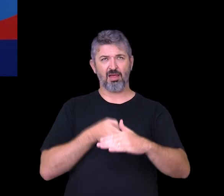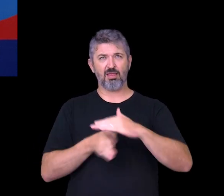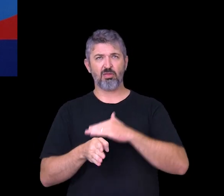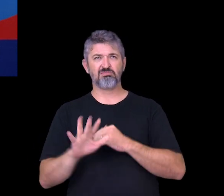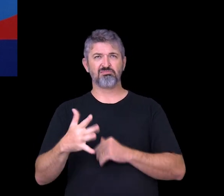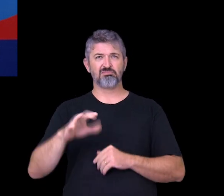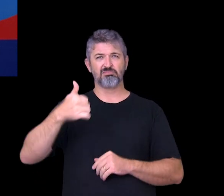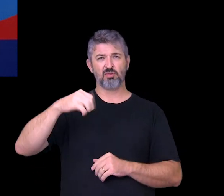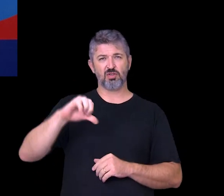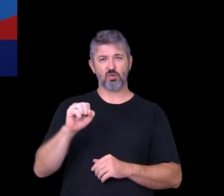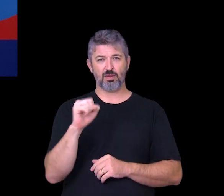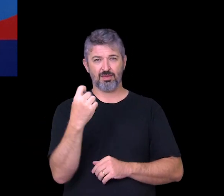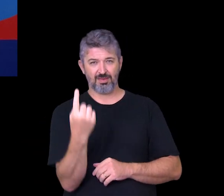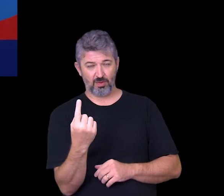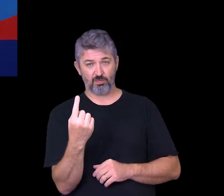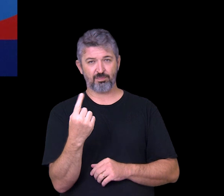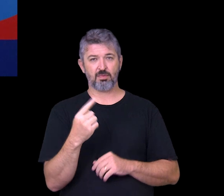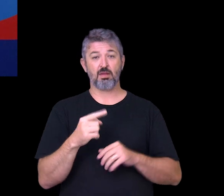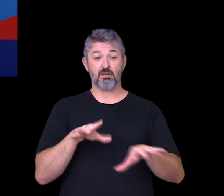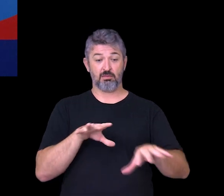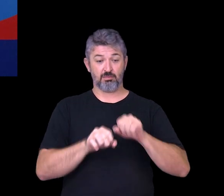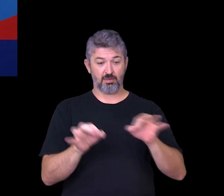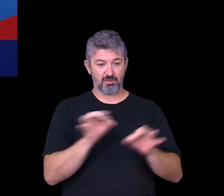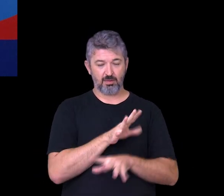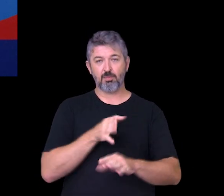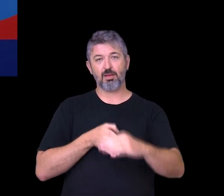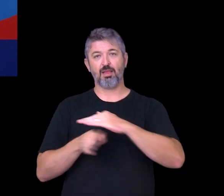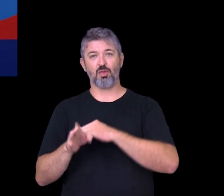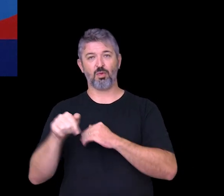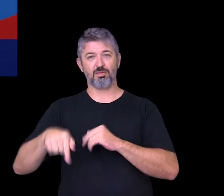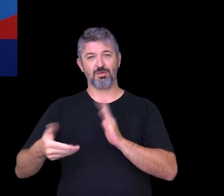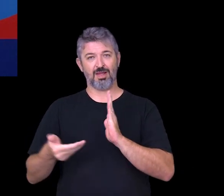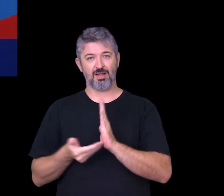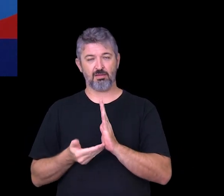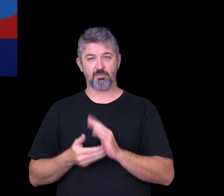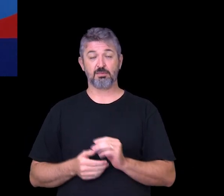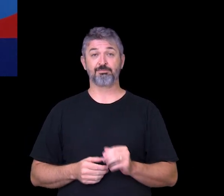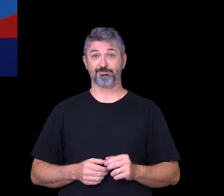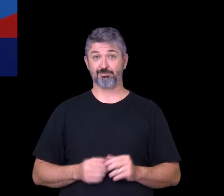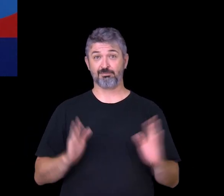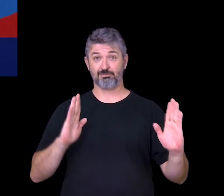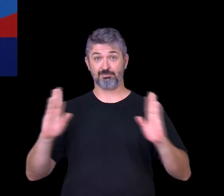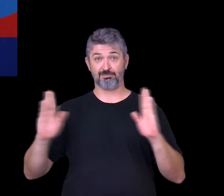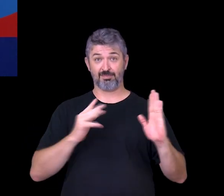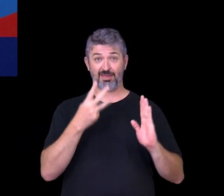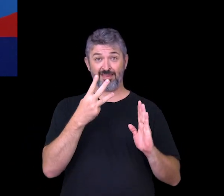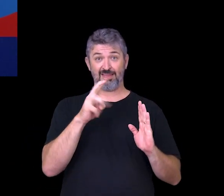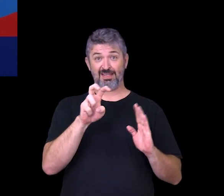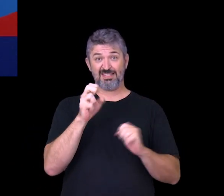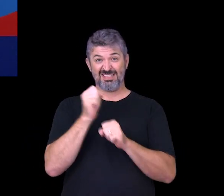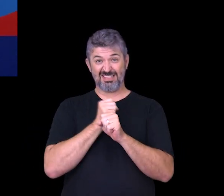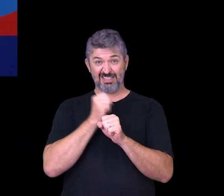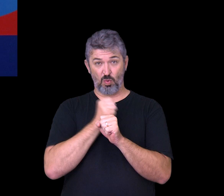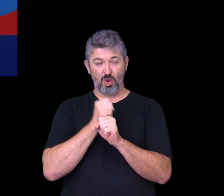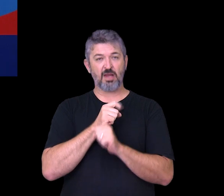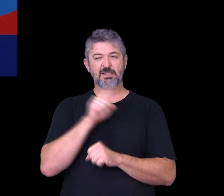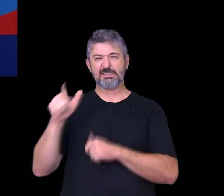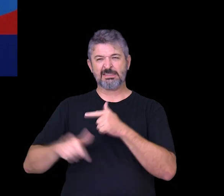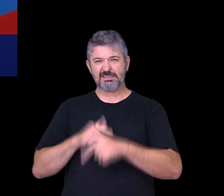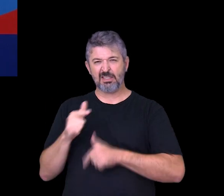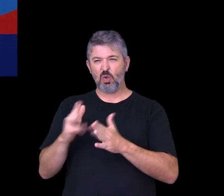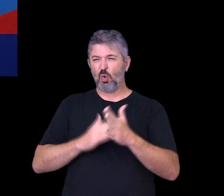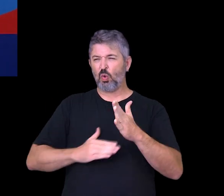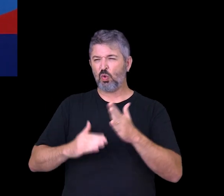1981, logo após formado. Durante 35 anos, ele esteve à frente de todos os projetos de arquitetura